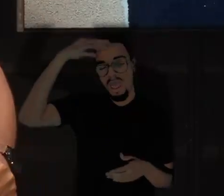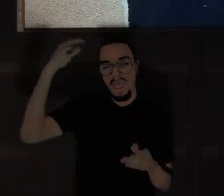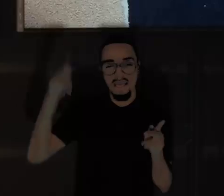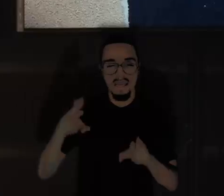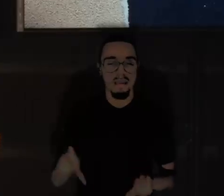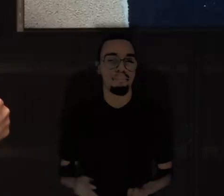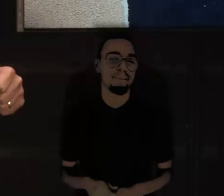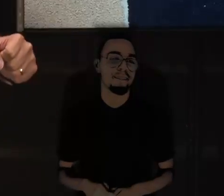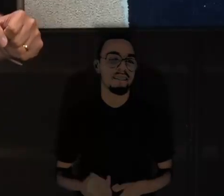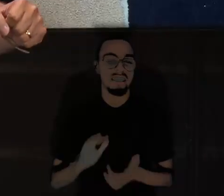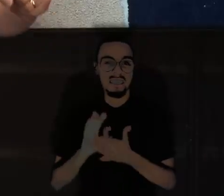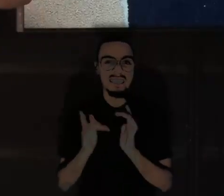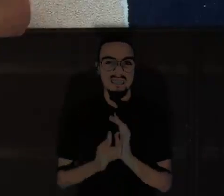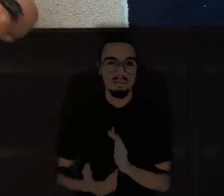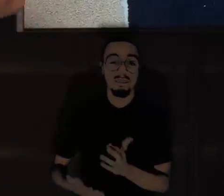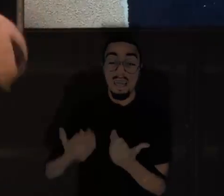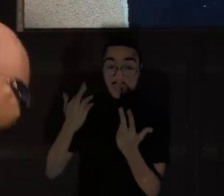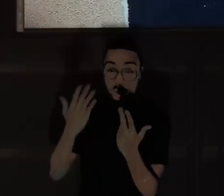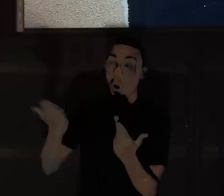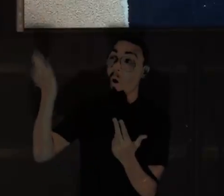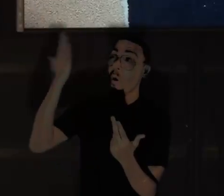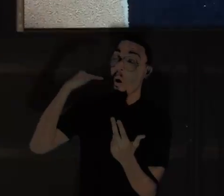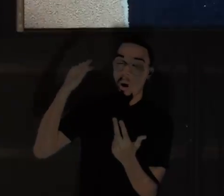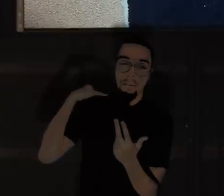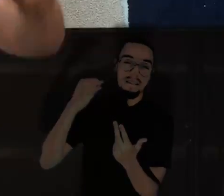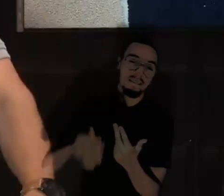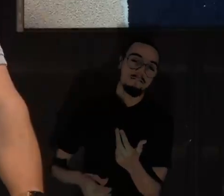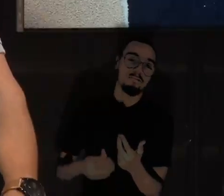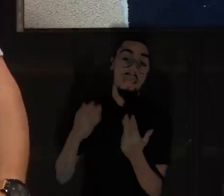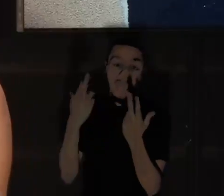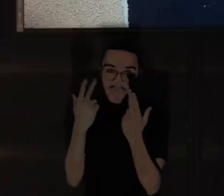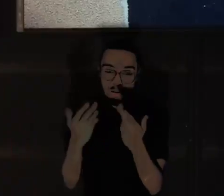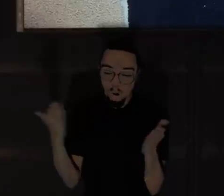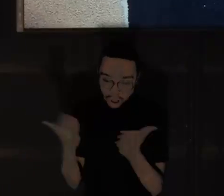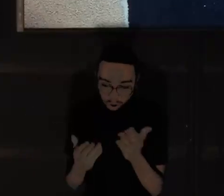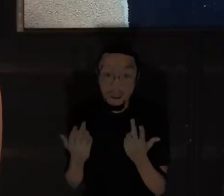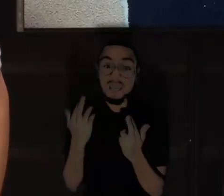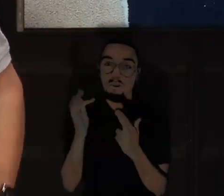mesmo. E eu sei que tem gente aqui com um chamado